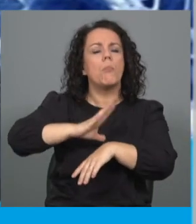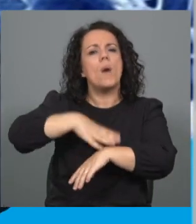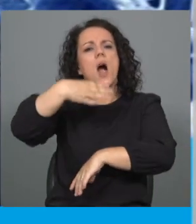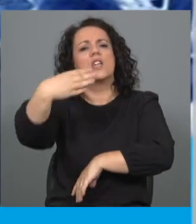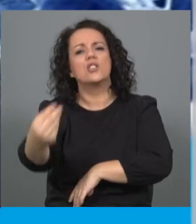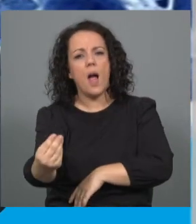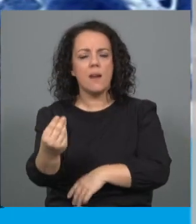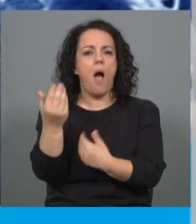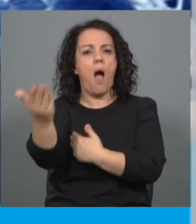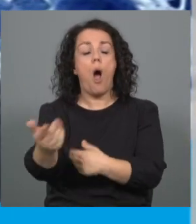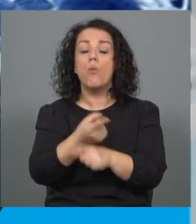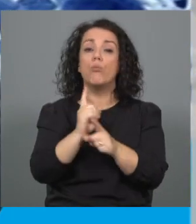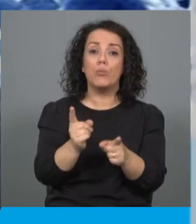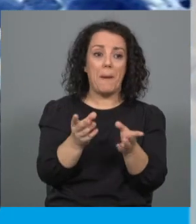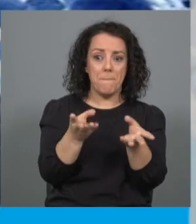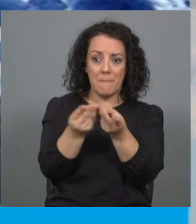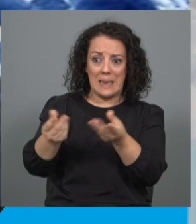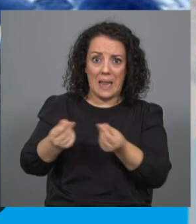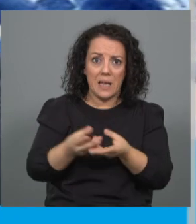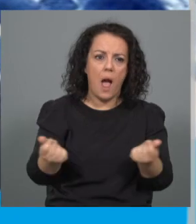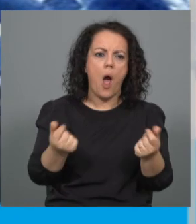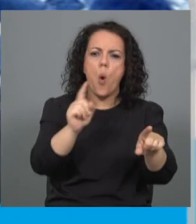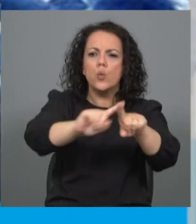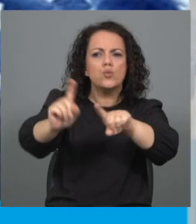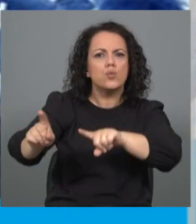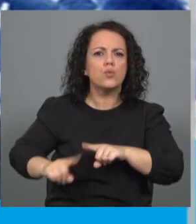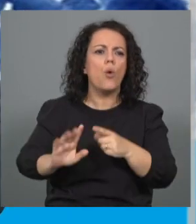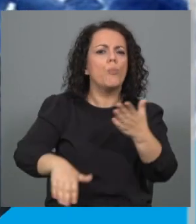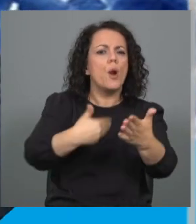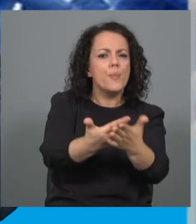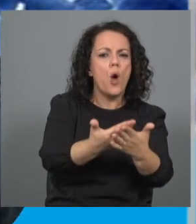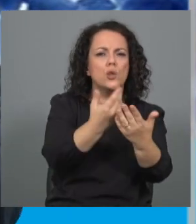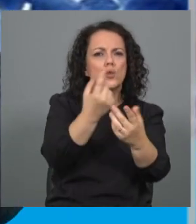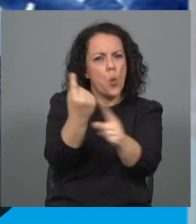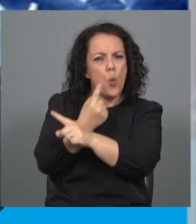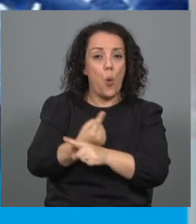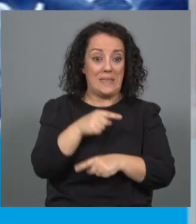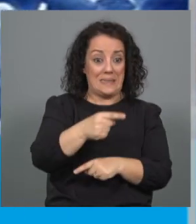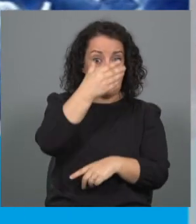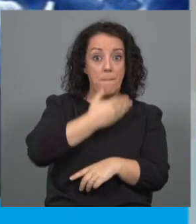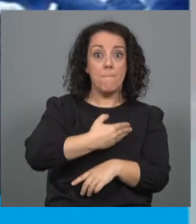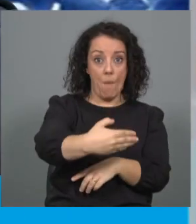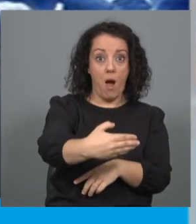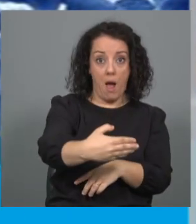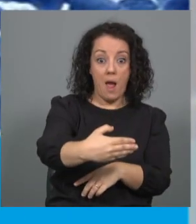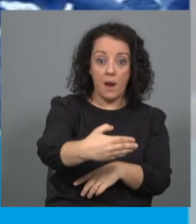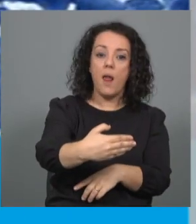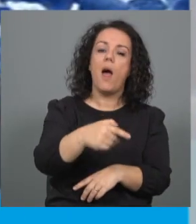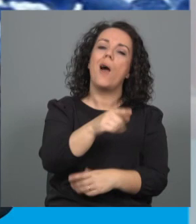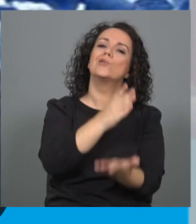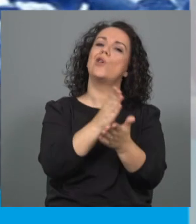um conjunto de materiais, há aqui um conjunto de elementos, de propostas, que a semana pode e deve-se